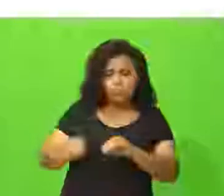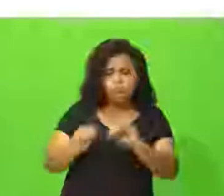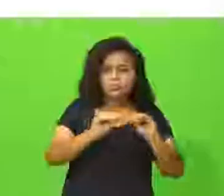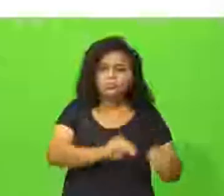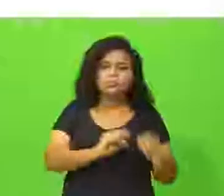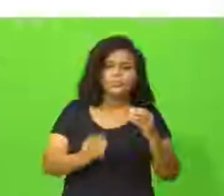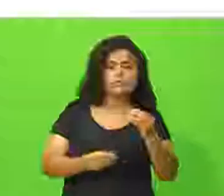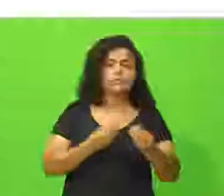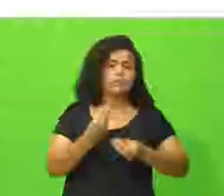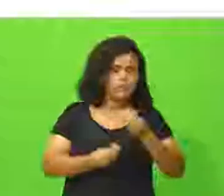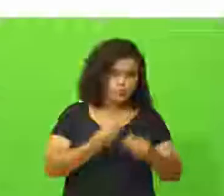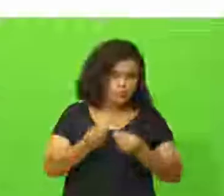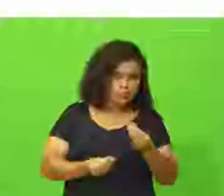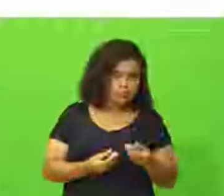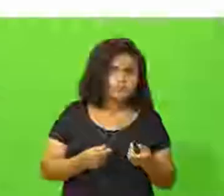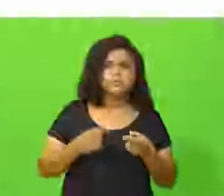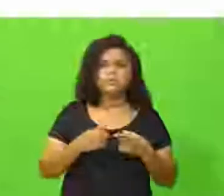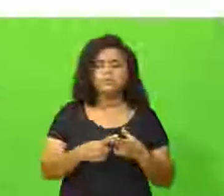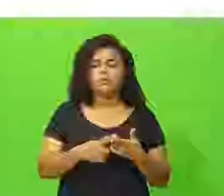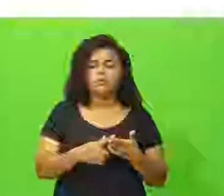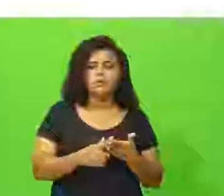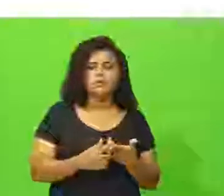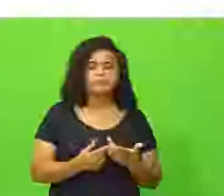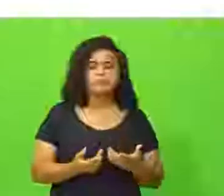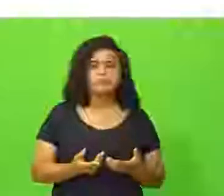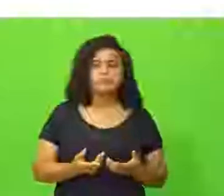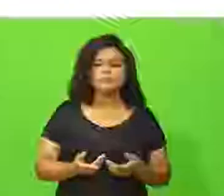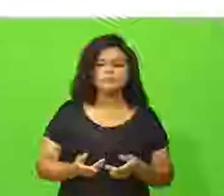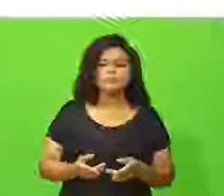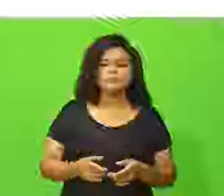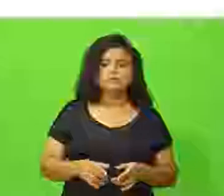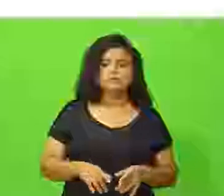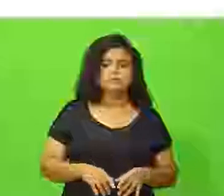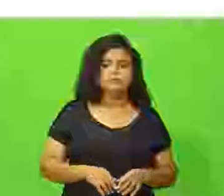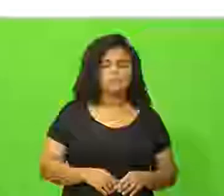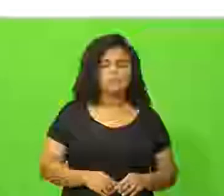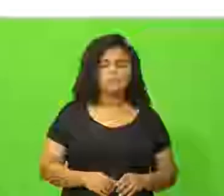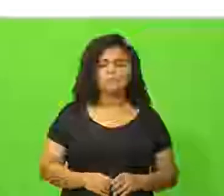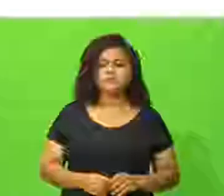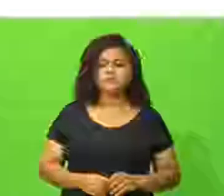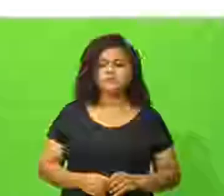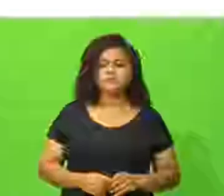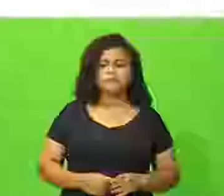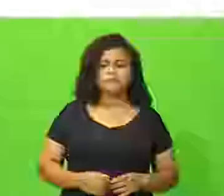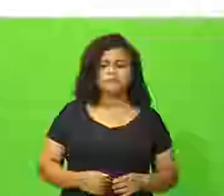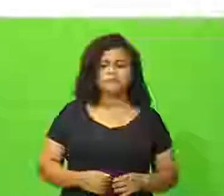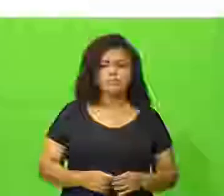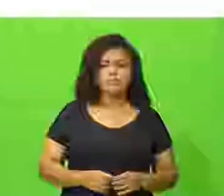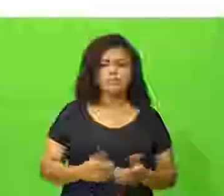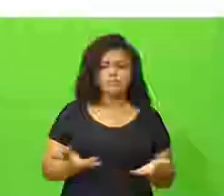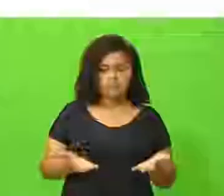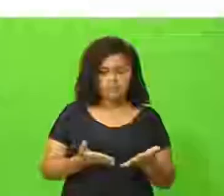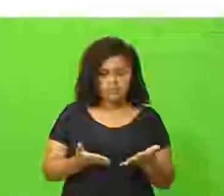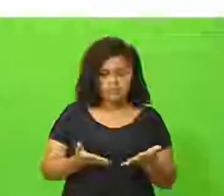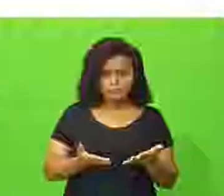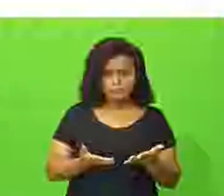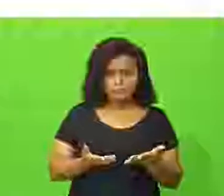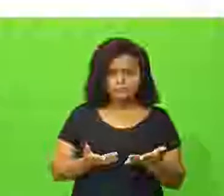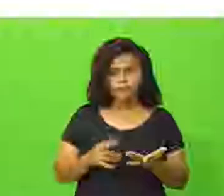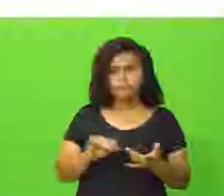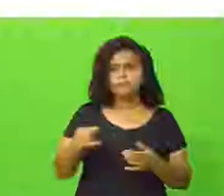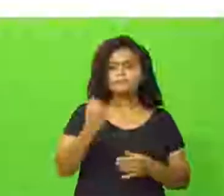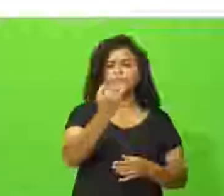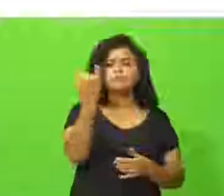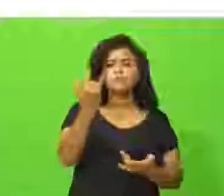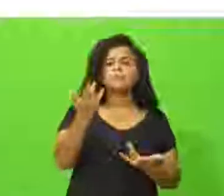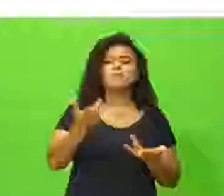A transição demográfica trata-se, portanto, no caso, nós podemos aqui ressaltar,